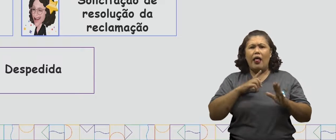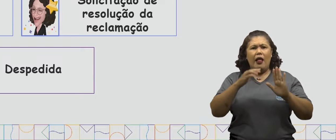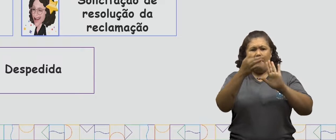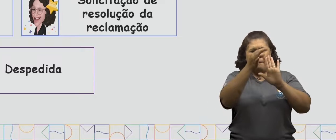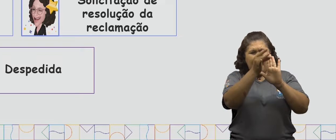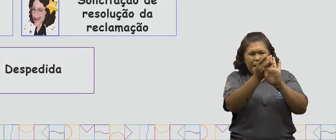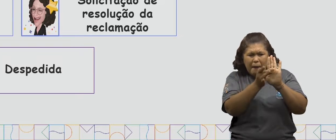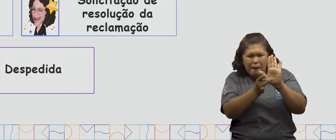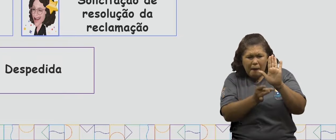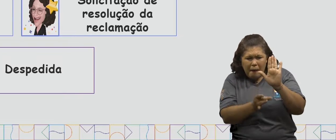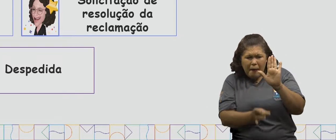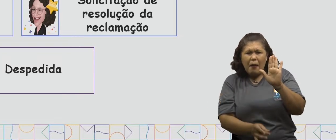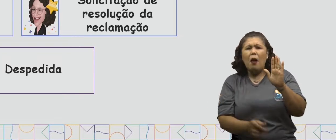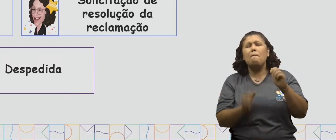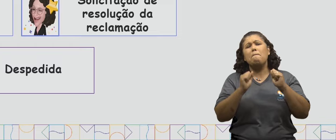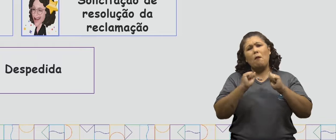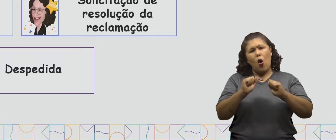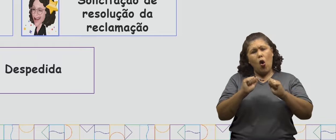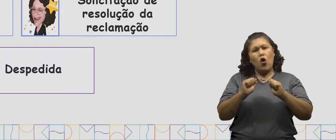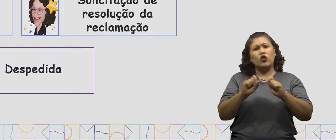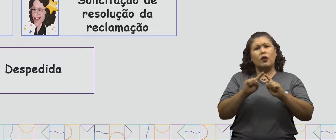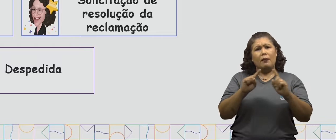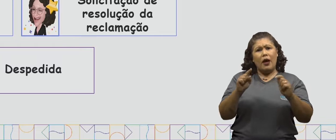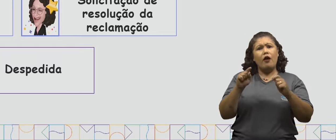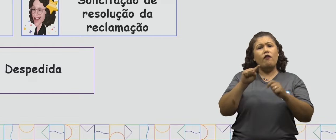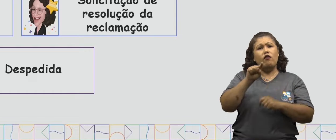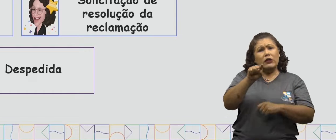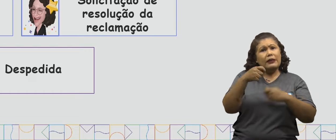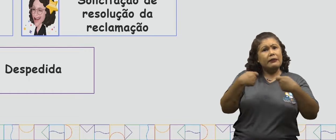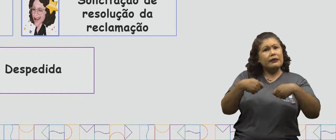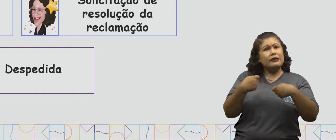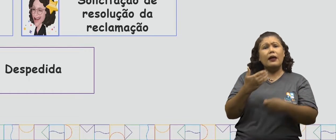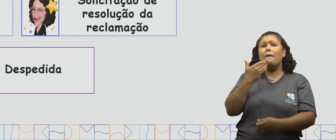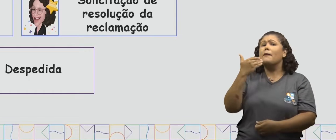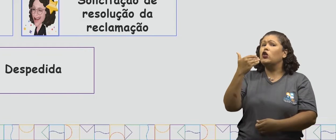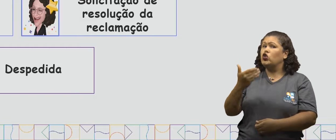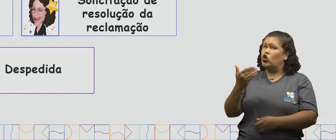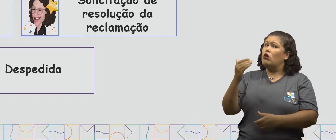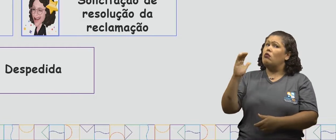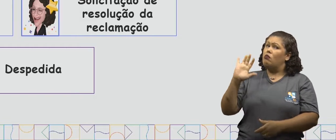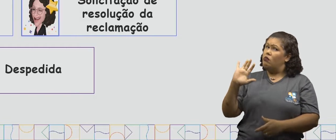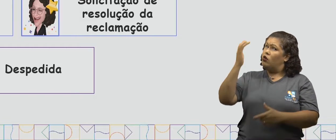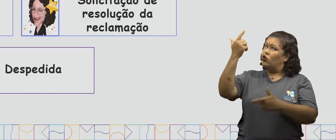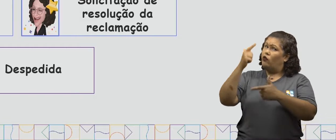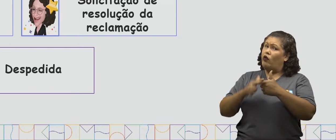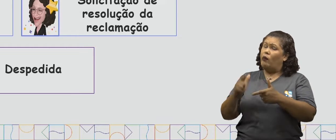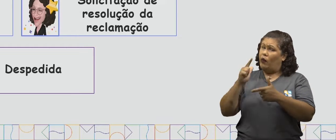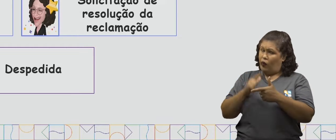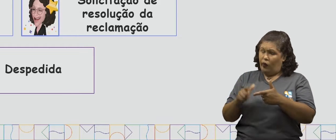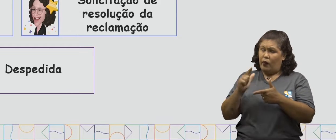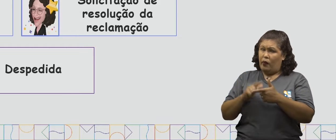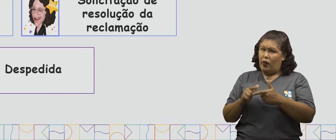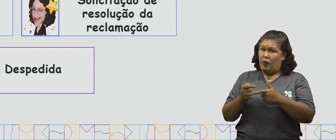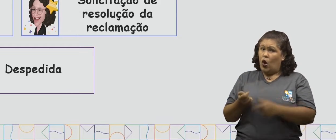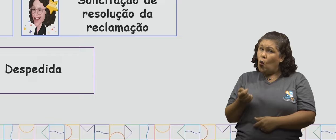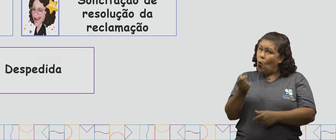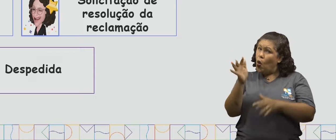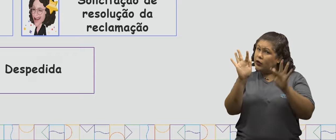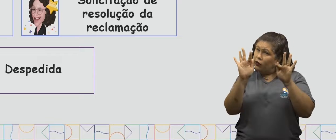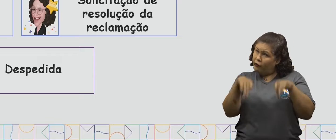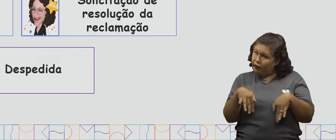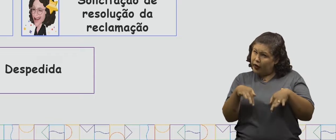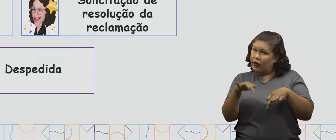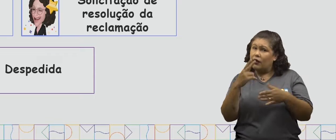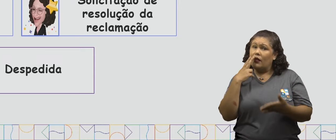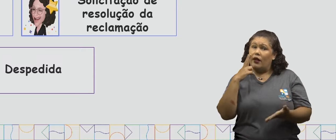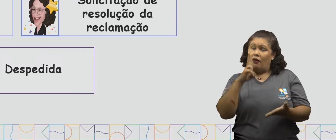parágrafos. É necessário também a solicitação de resolução da reclamação. Este momento acontece após